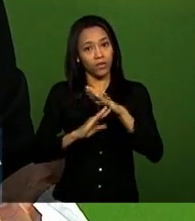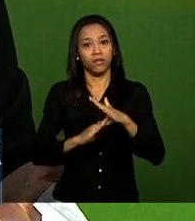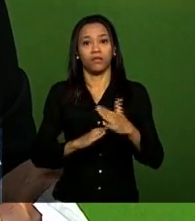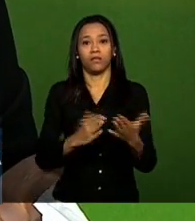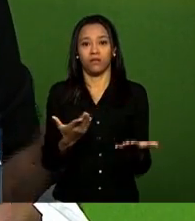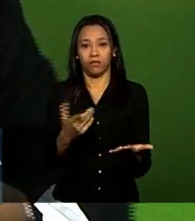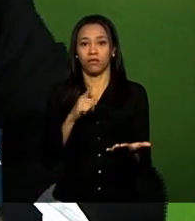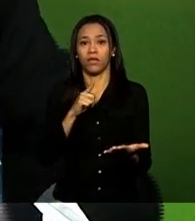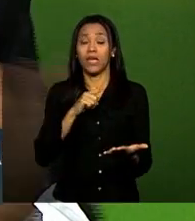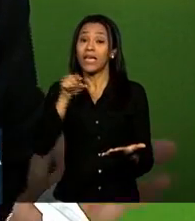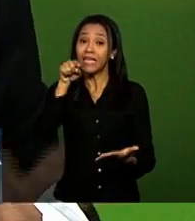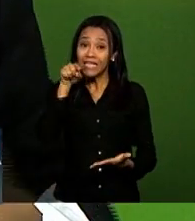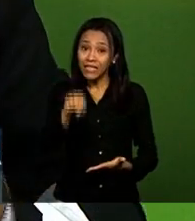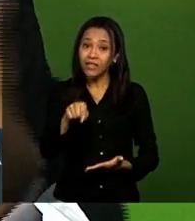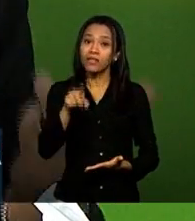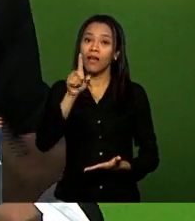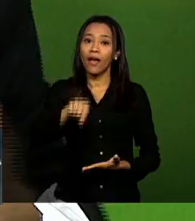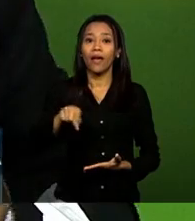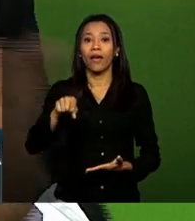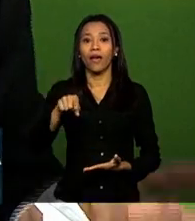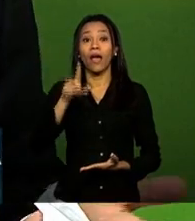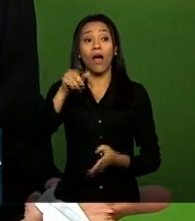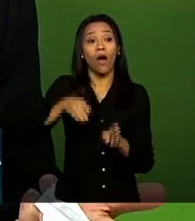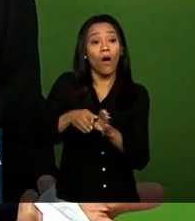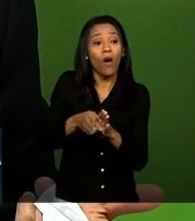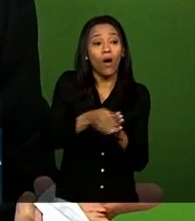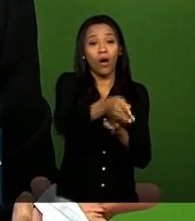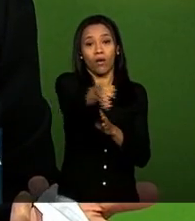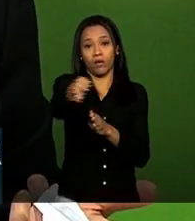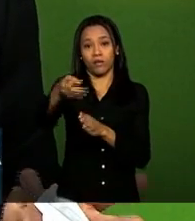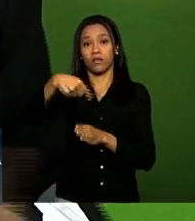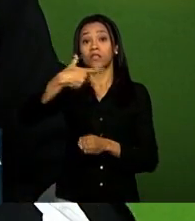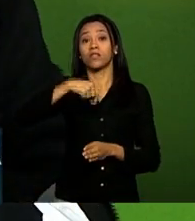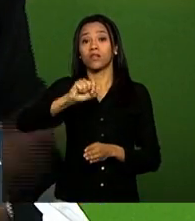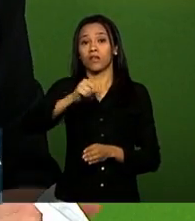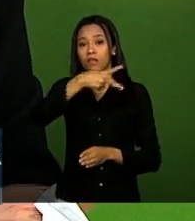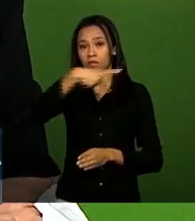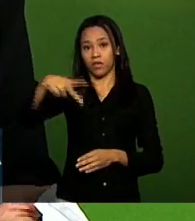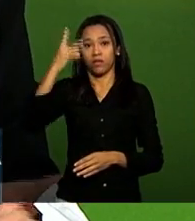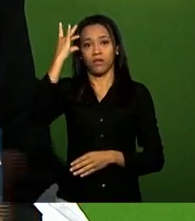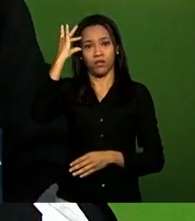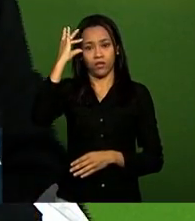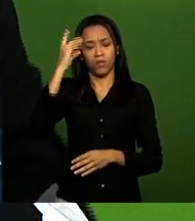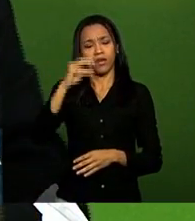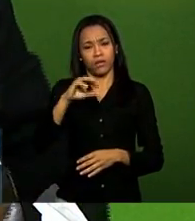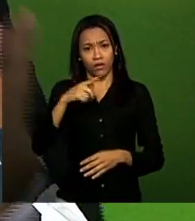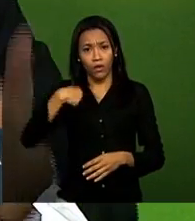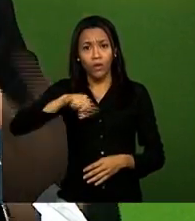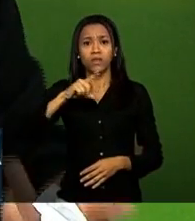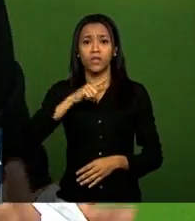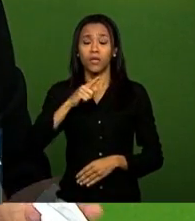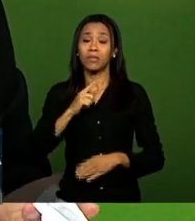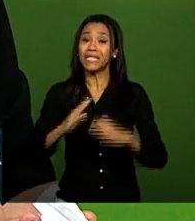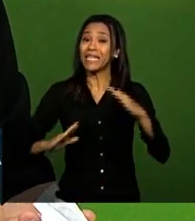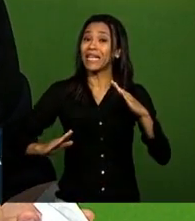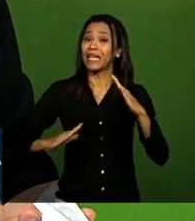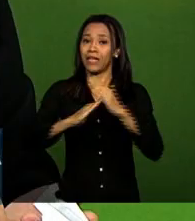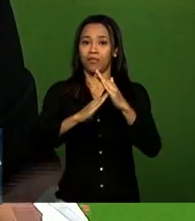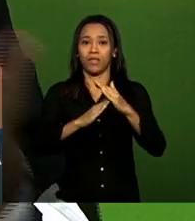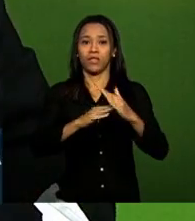Dilma alteração ideológica política estratégica nós temos limites fiscais a capacidade de geração de